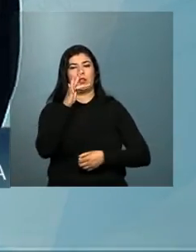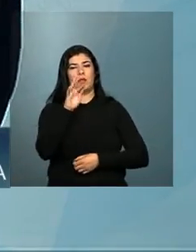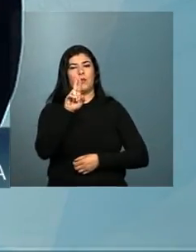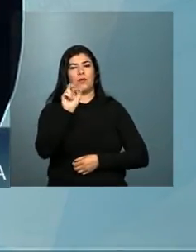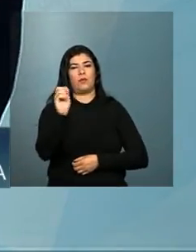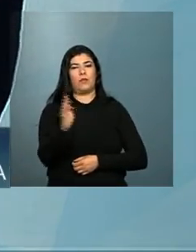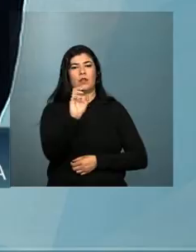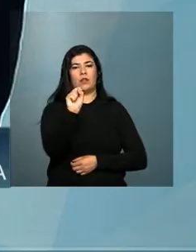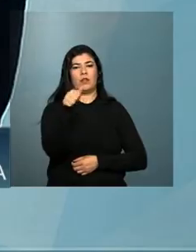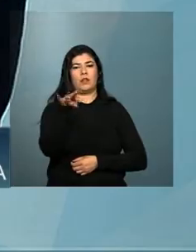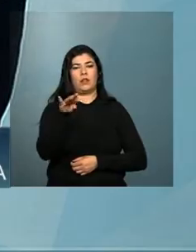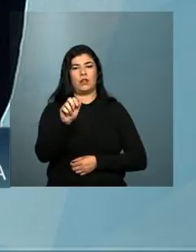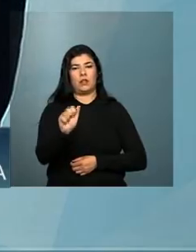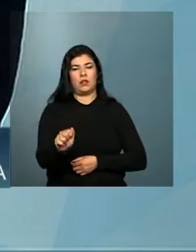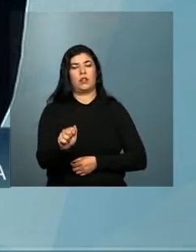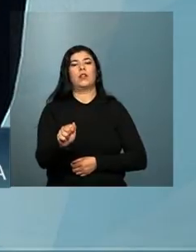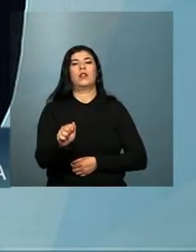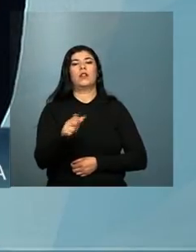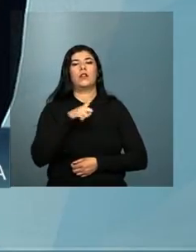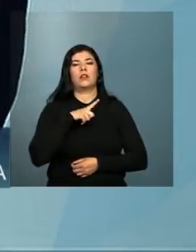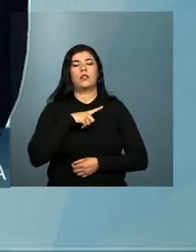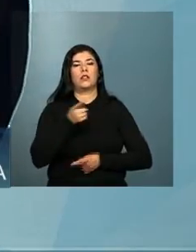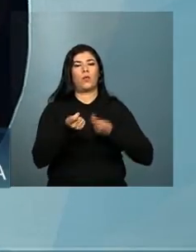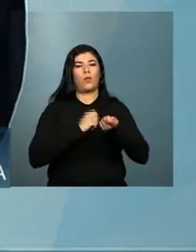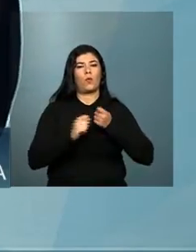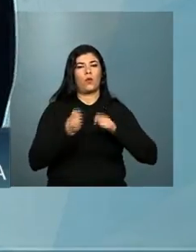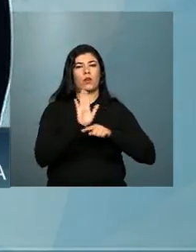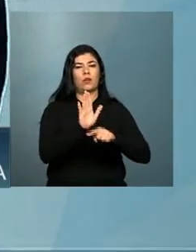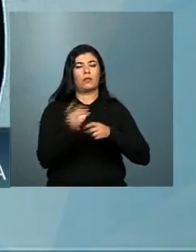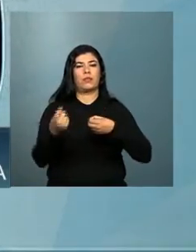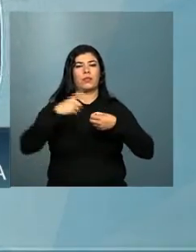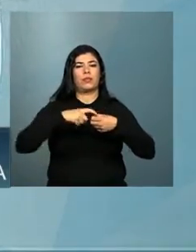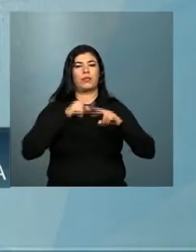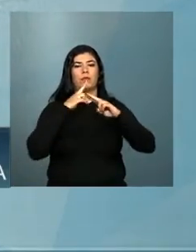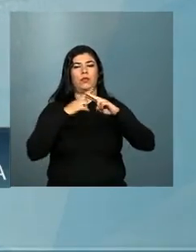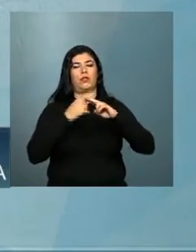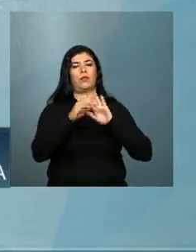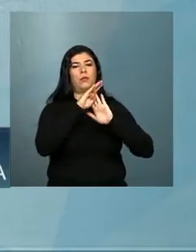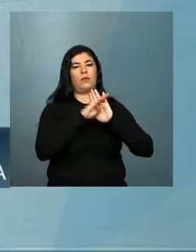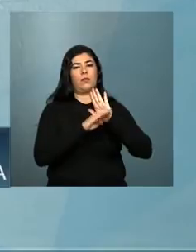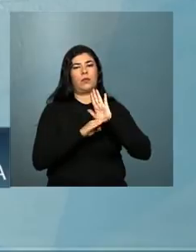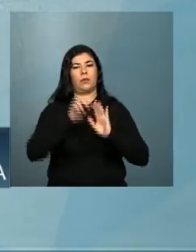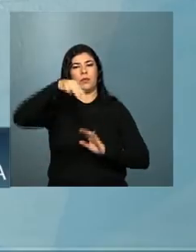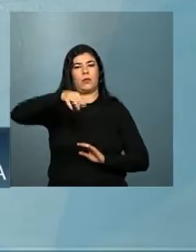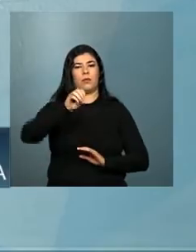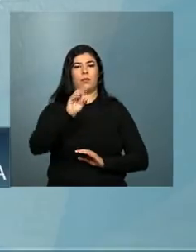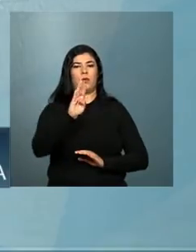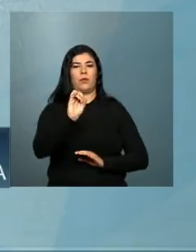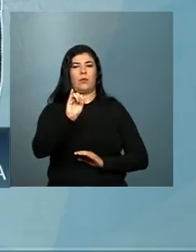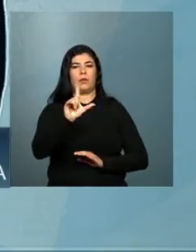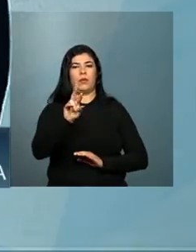financiado pela Caixa Econômica Federal, através do programa Mobilidade Urbana,